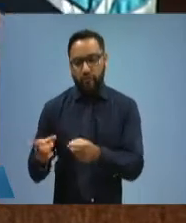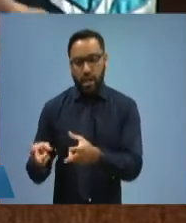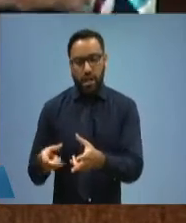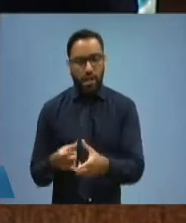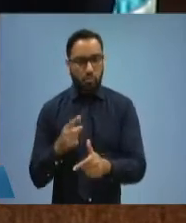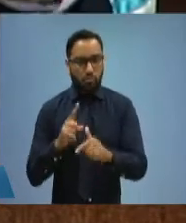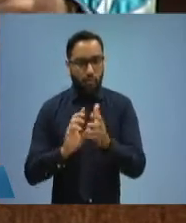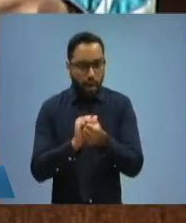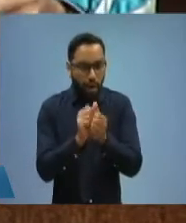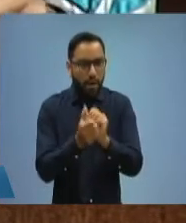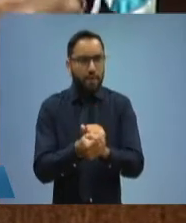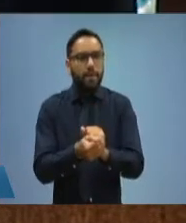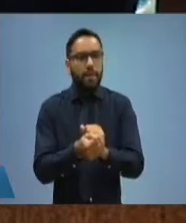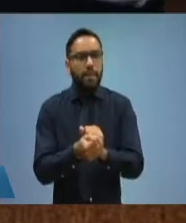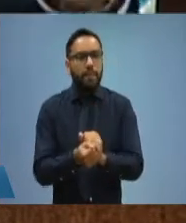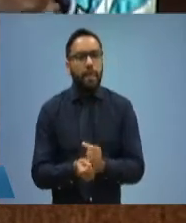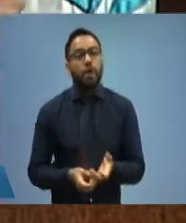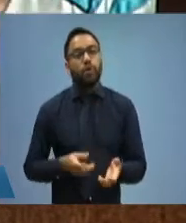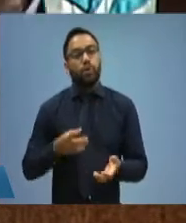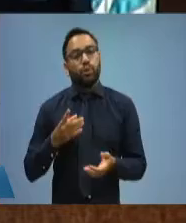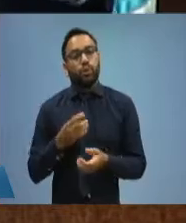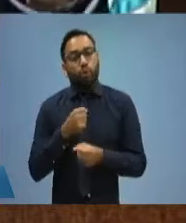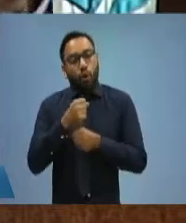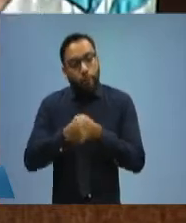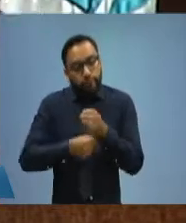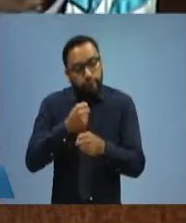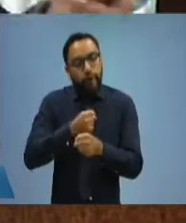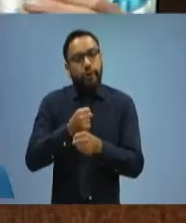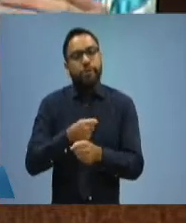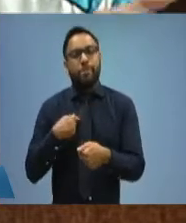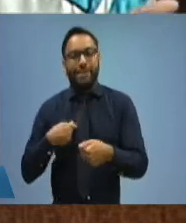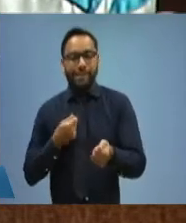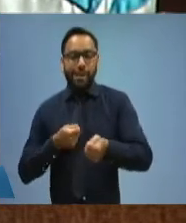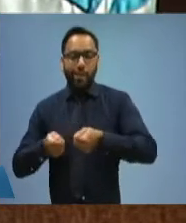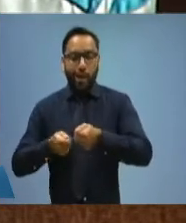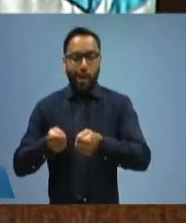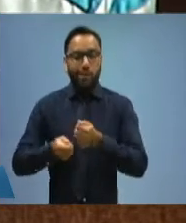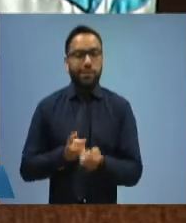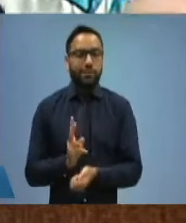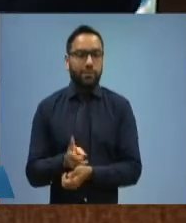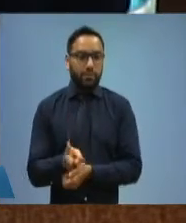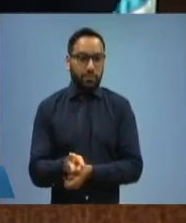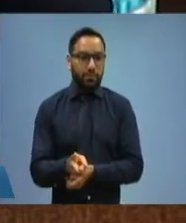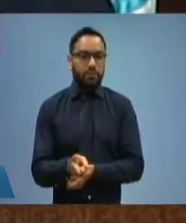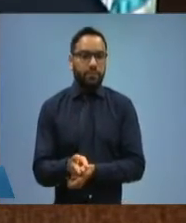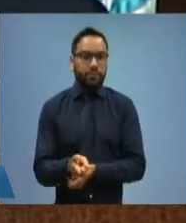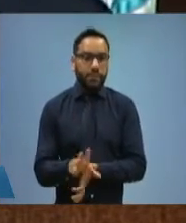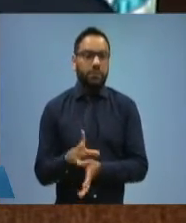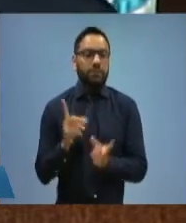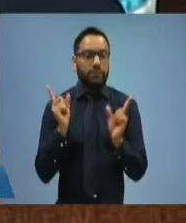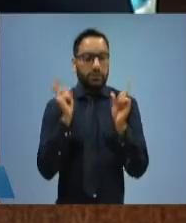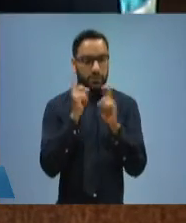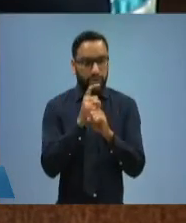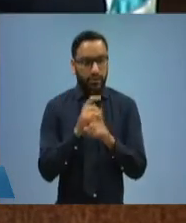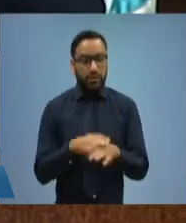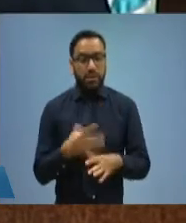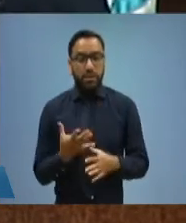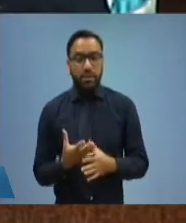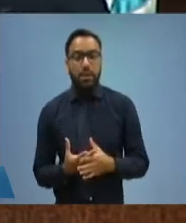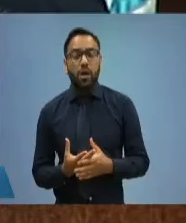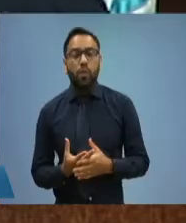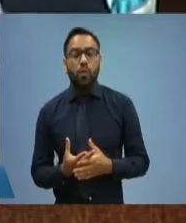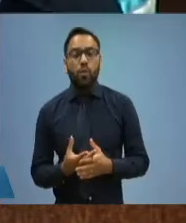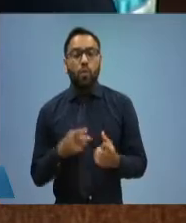têm que, anualmente, têm que voltar lá e fazer toda essa negociação. O vereador Claudinei sabe da dificuldade disso. Então, a intenção desses